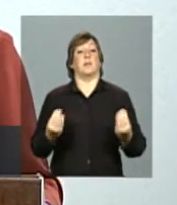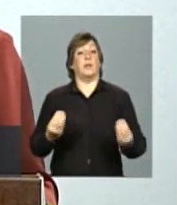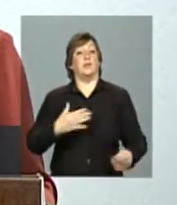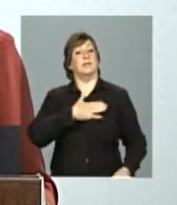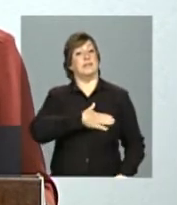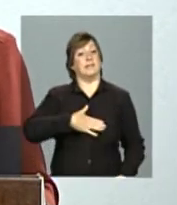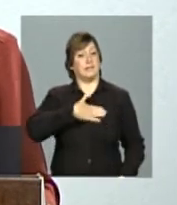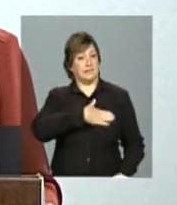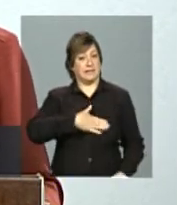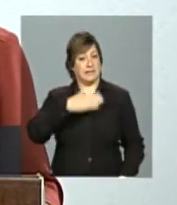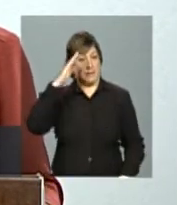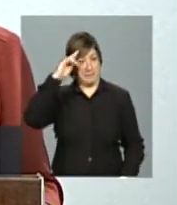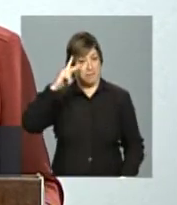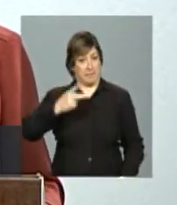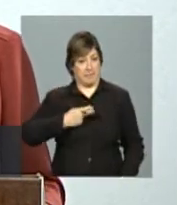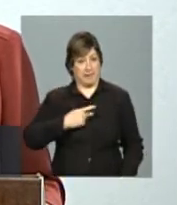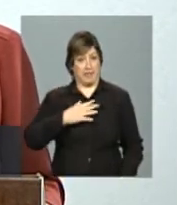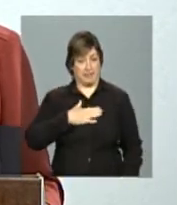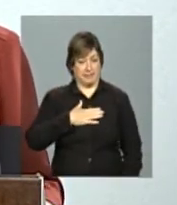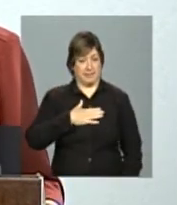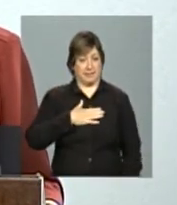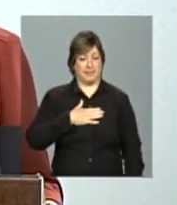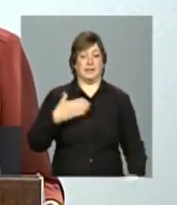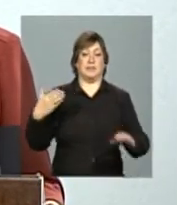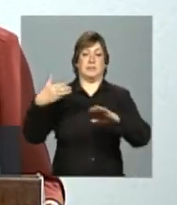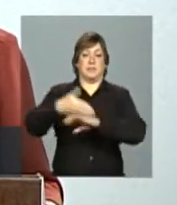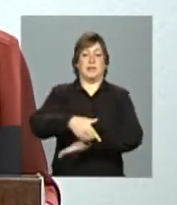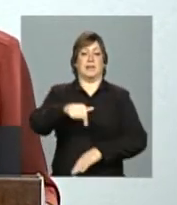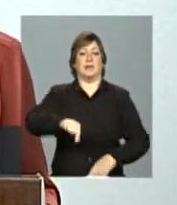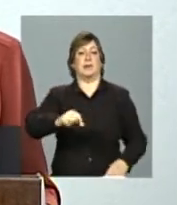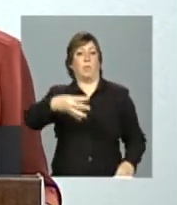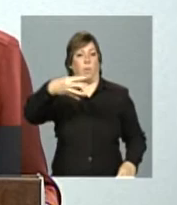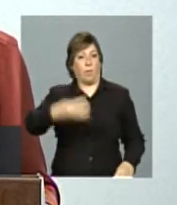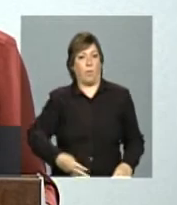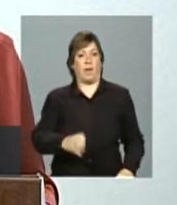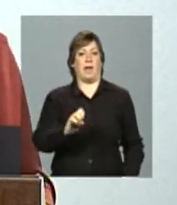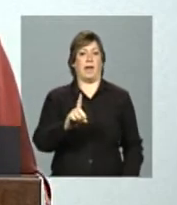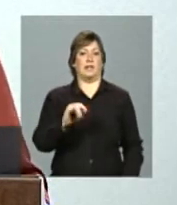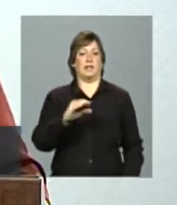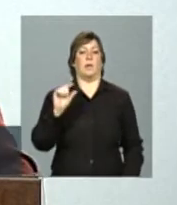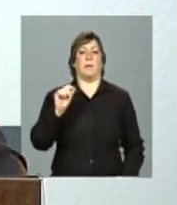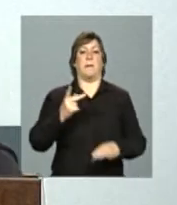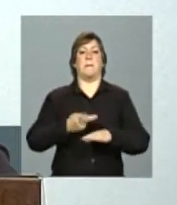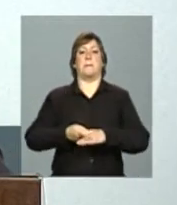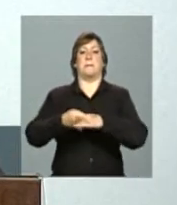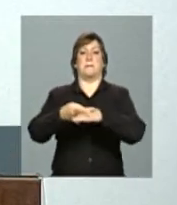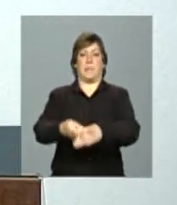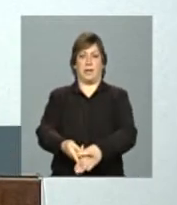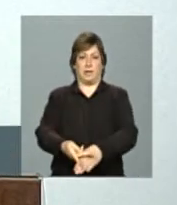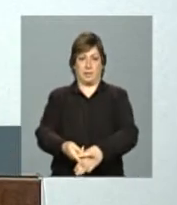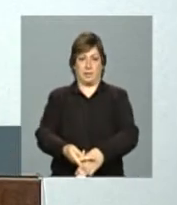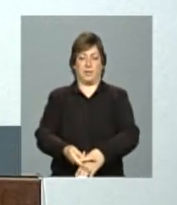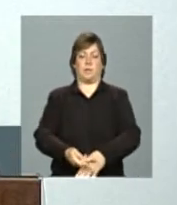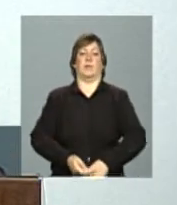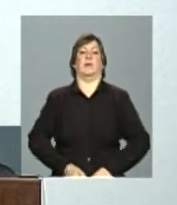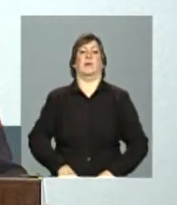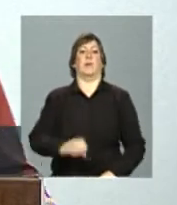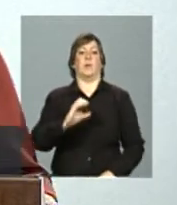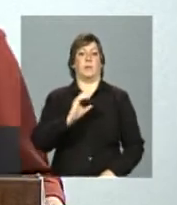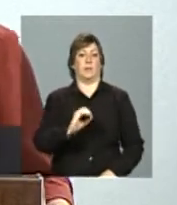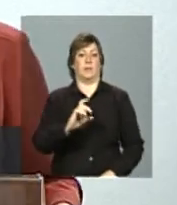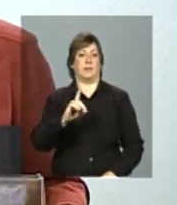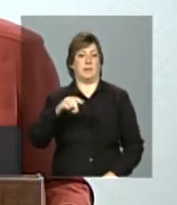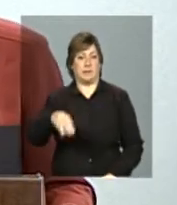satisfação para mim participar desta quarta Edição do prêmio objetivos do milênio